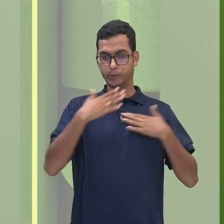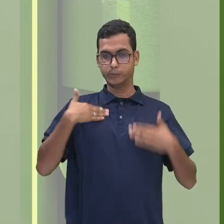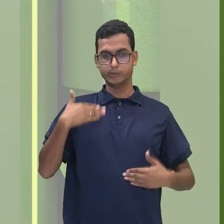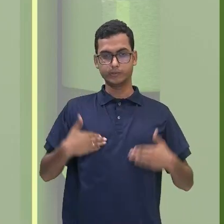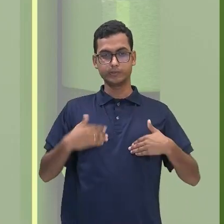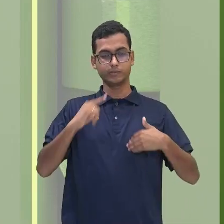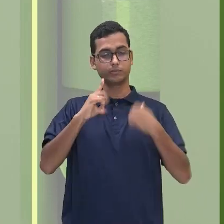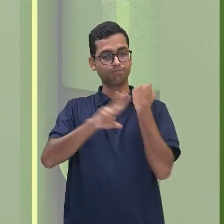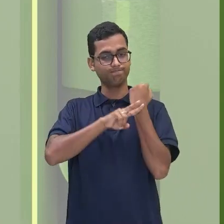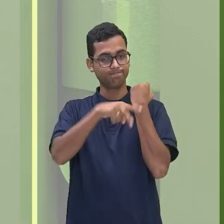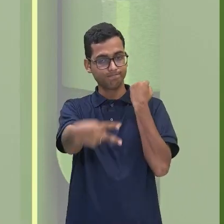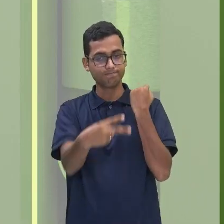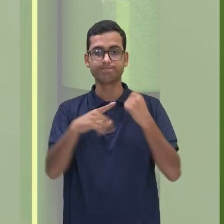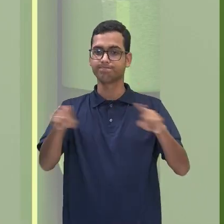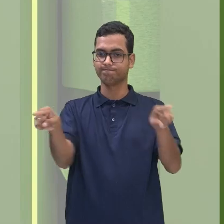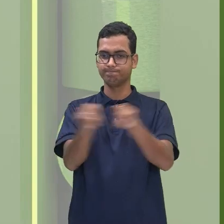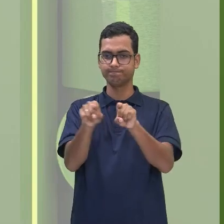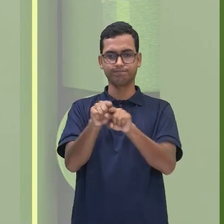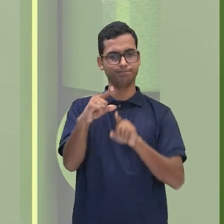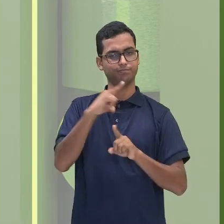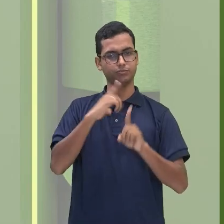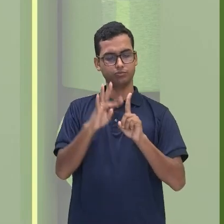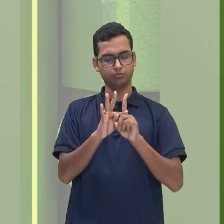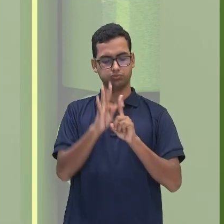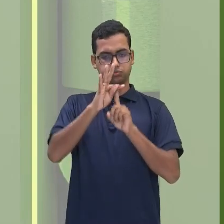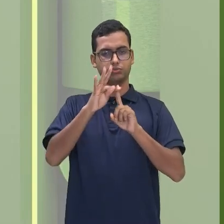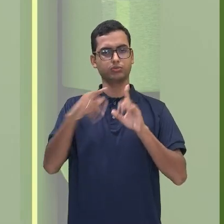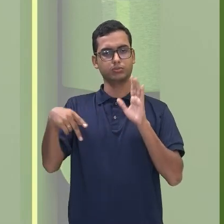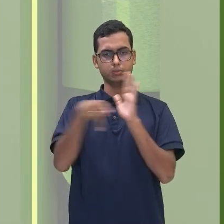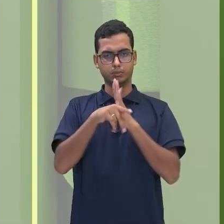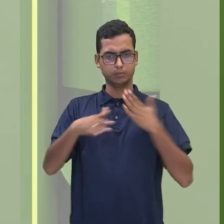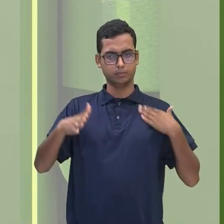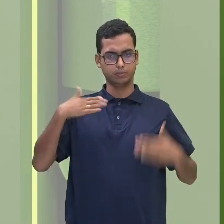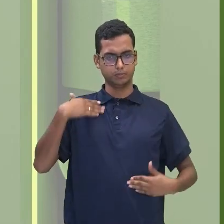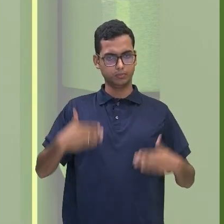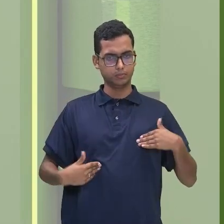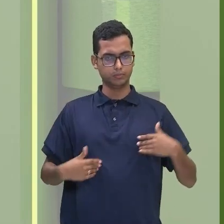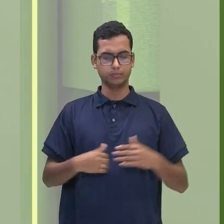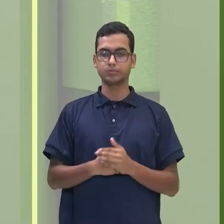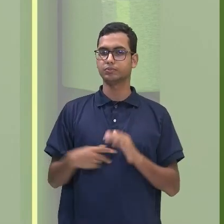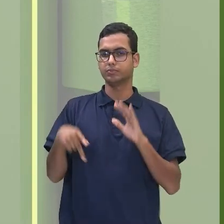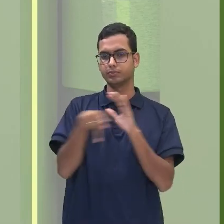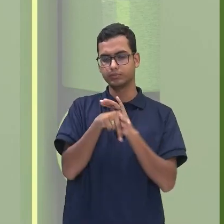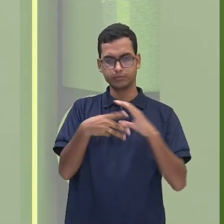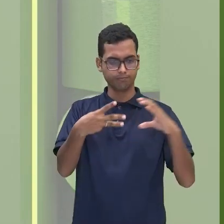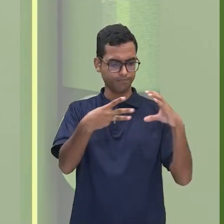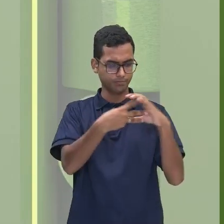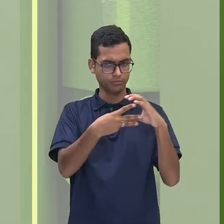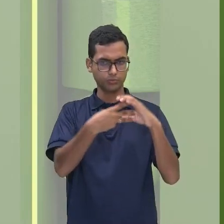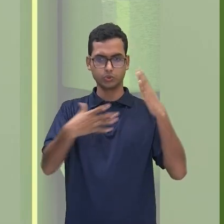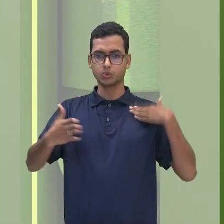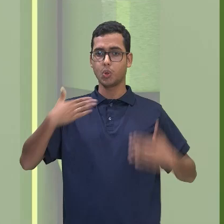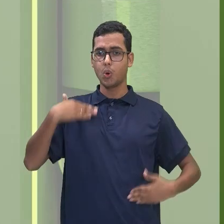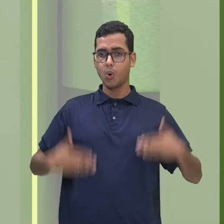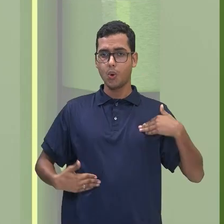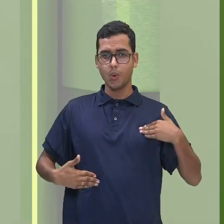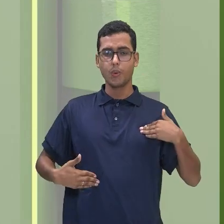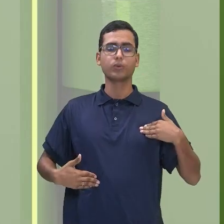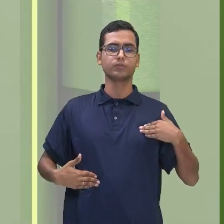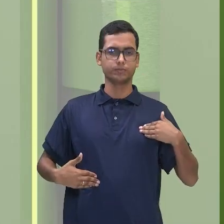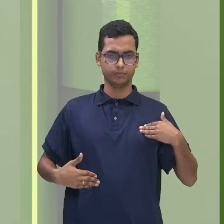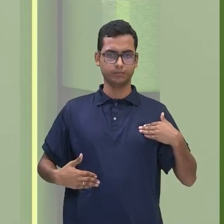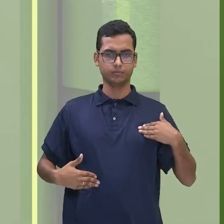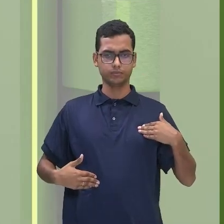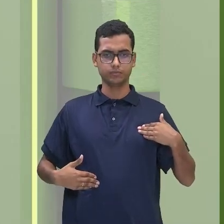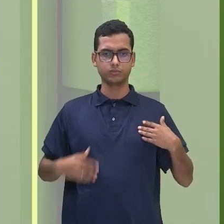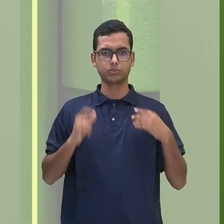existem consequências com esse aumento de temperatura corporal. As células do corpo, as células que não são de ataque e defesa,